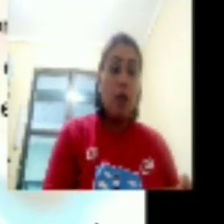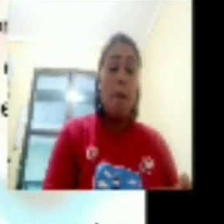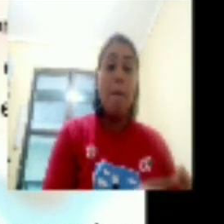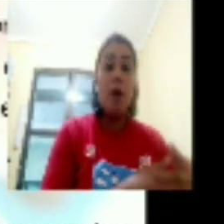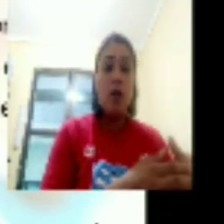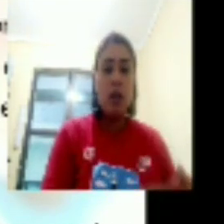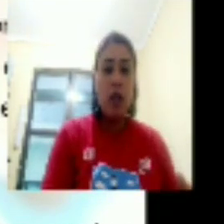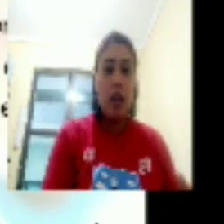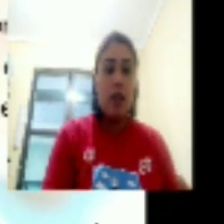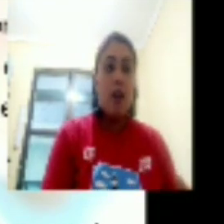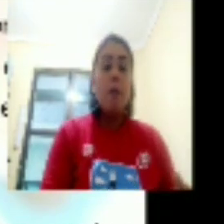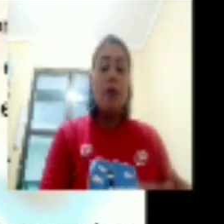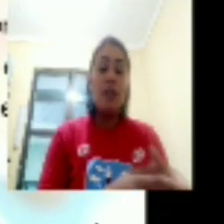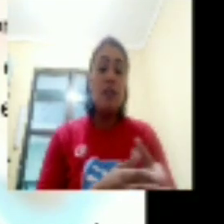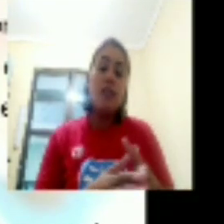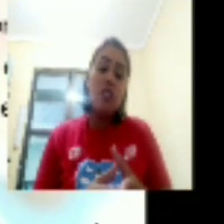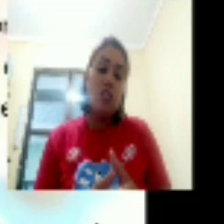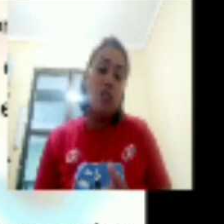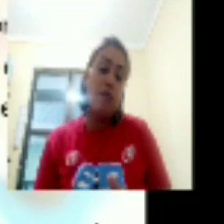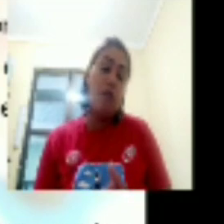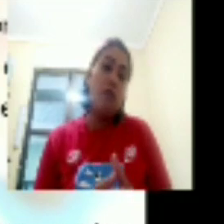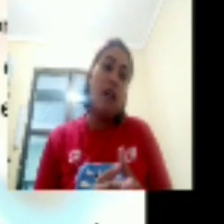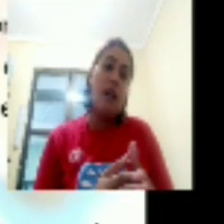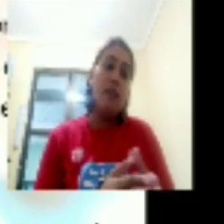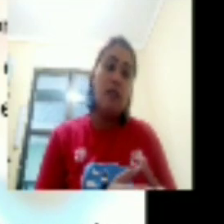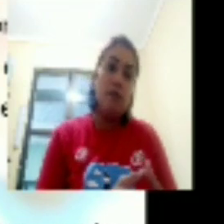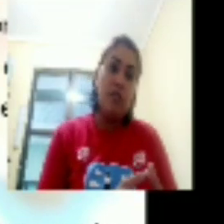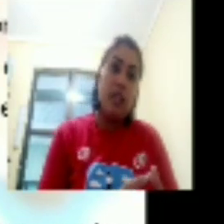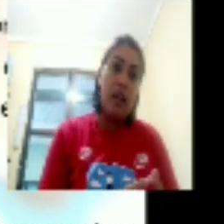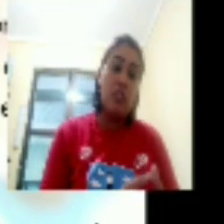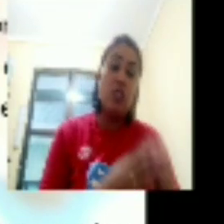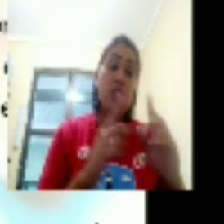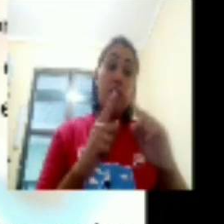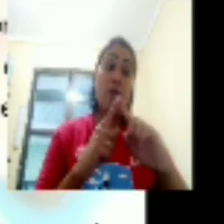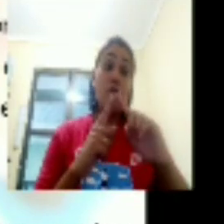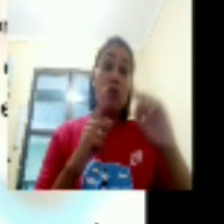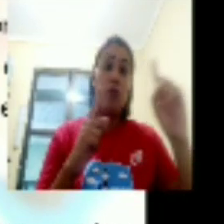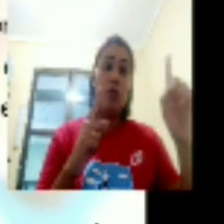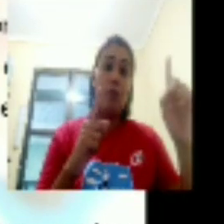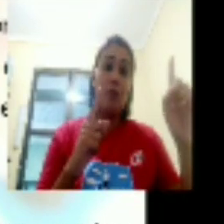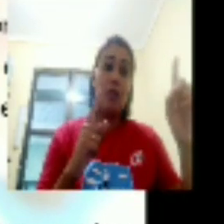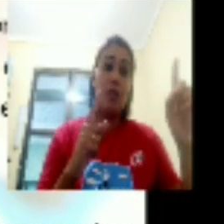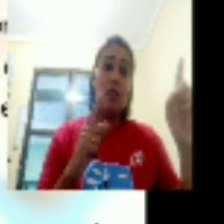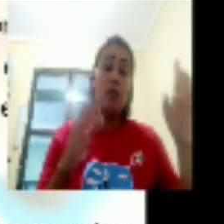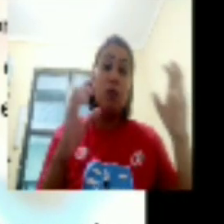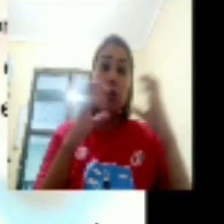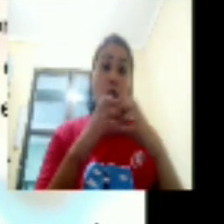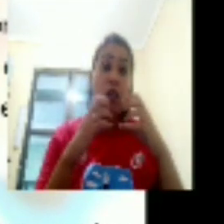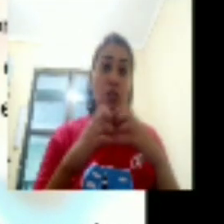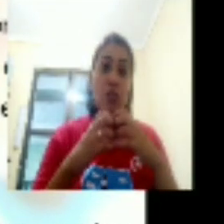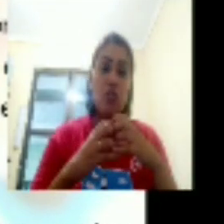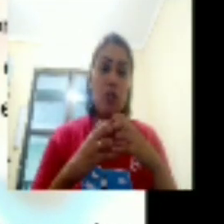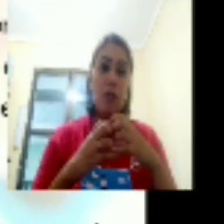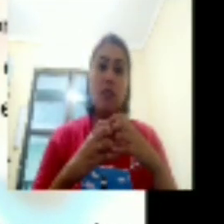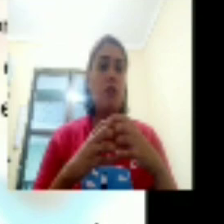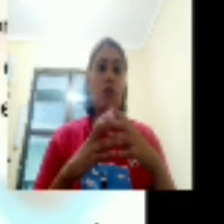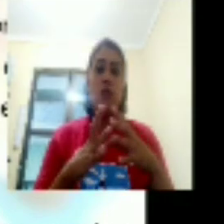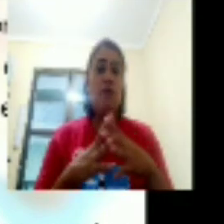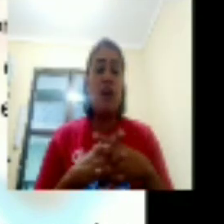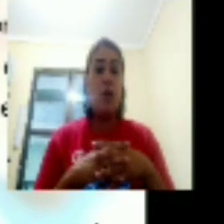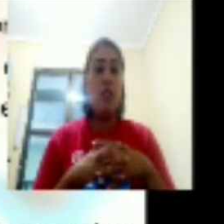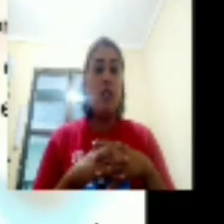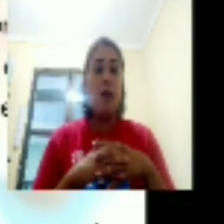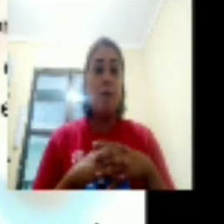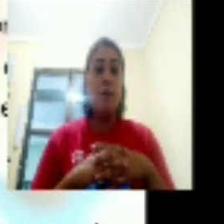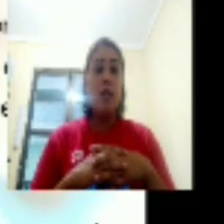prevenção. Por quê? Porque se a gente voltar às atividades e tiver um surto muito grande, o nosso sistema de saúde